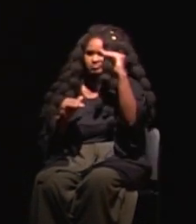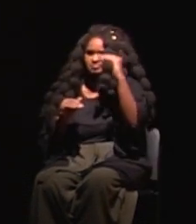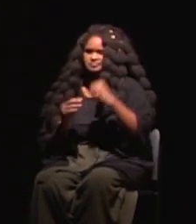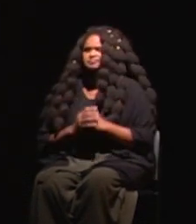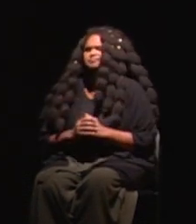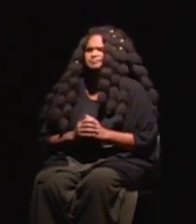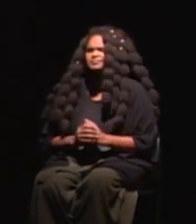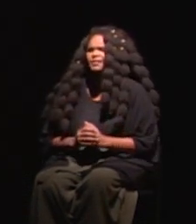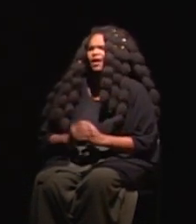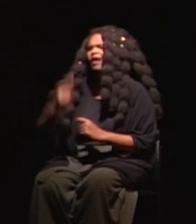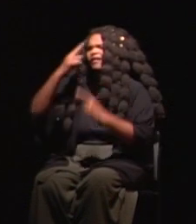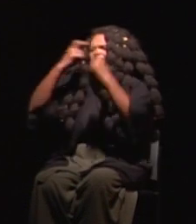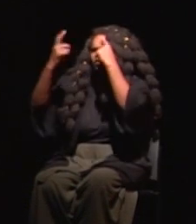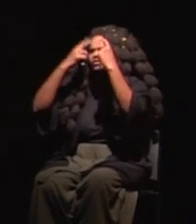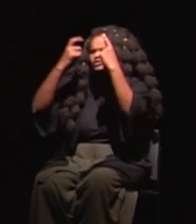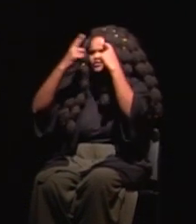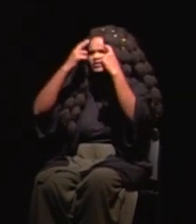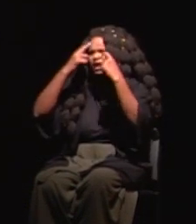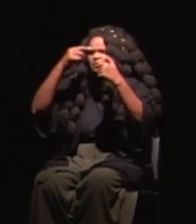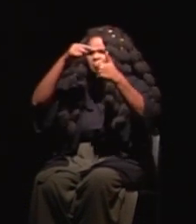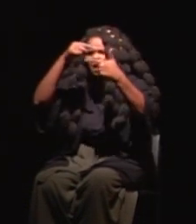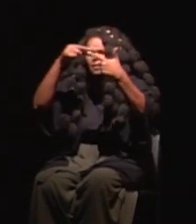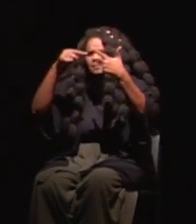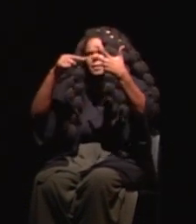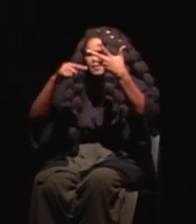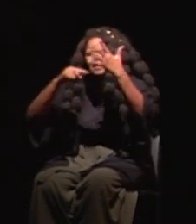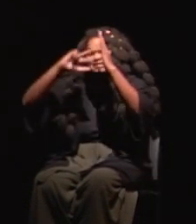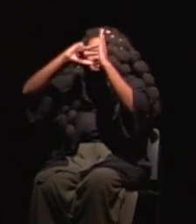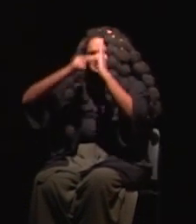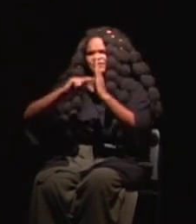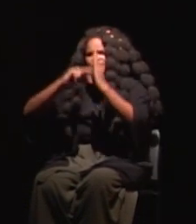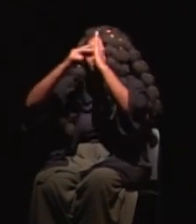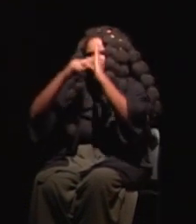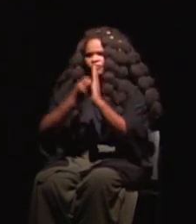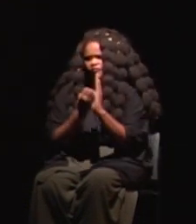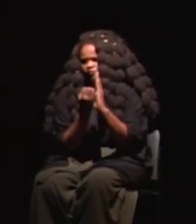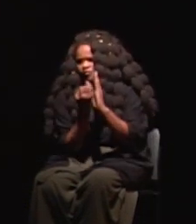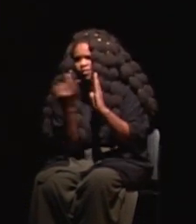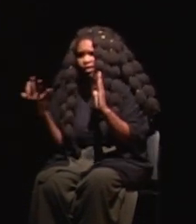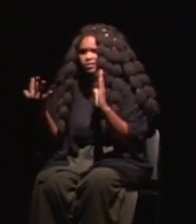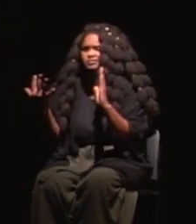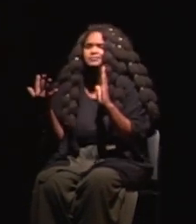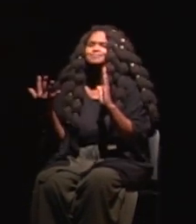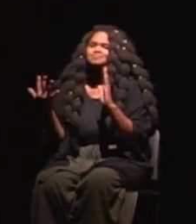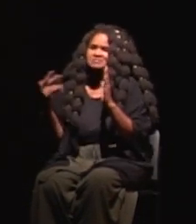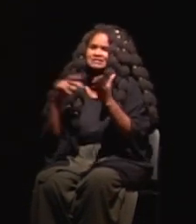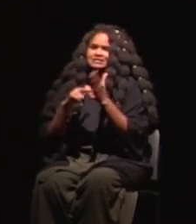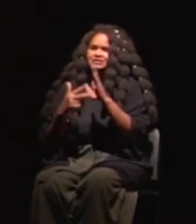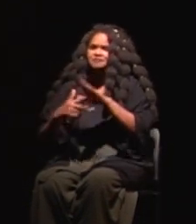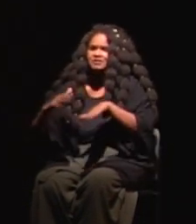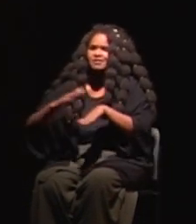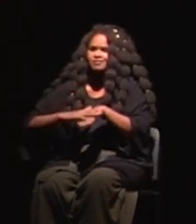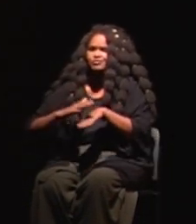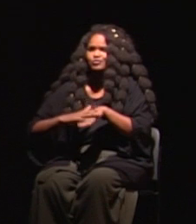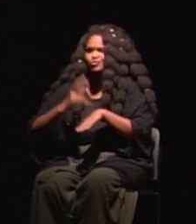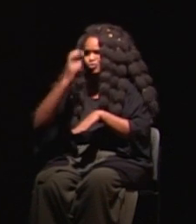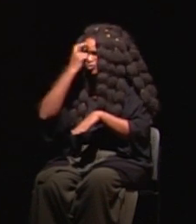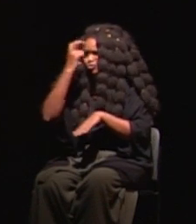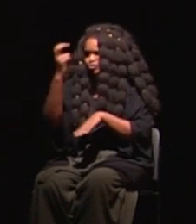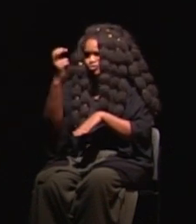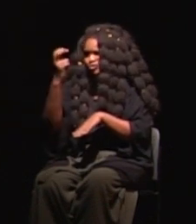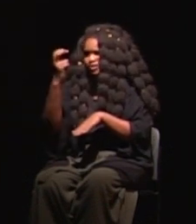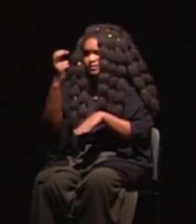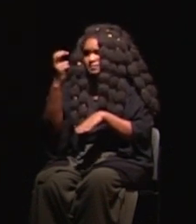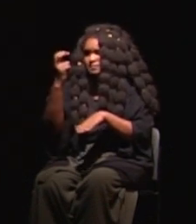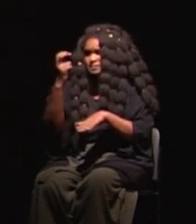a quantidade de sentidos, significados, que isso é fazer cultura, a quantidade